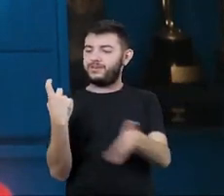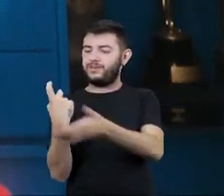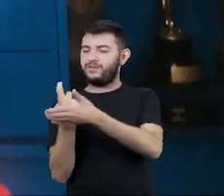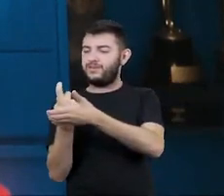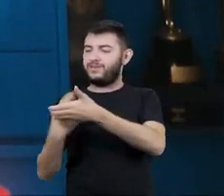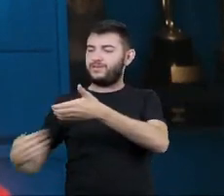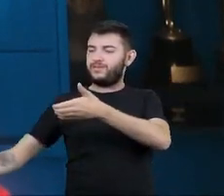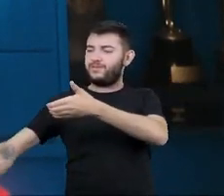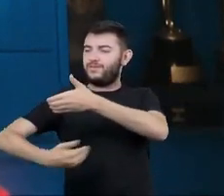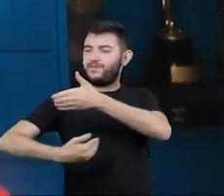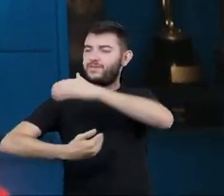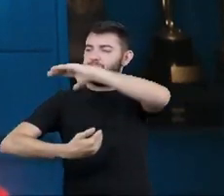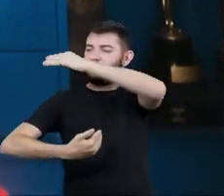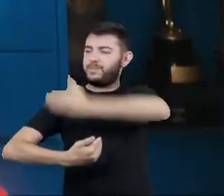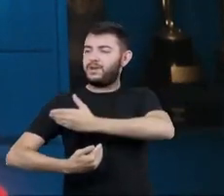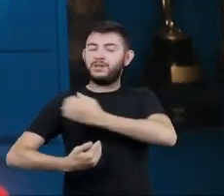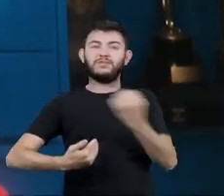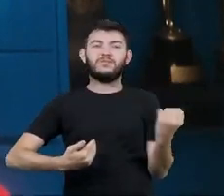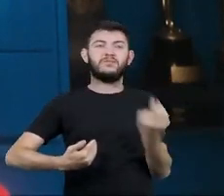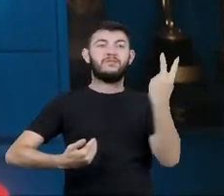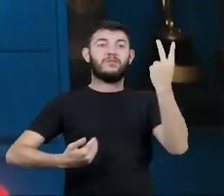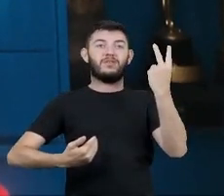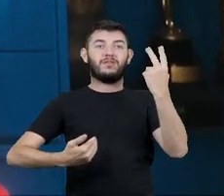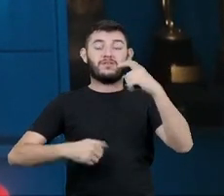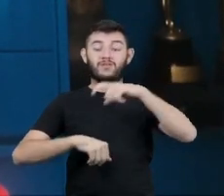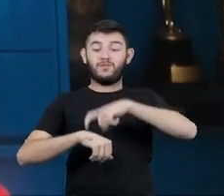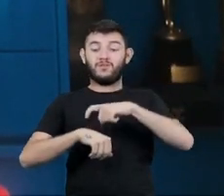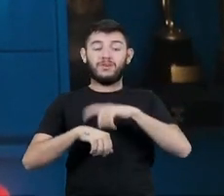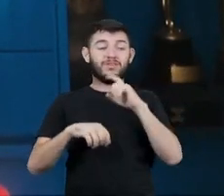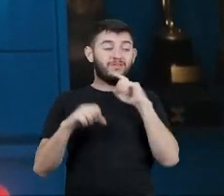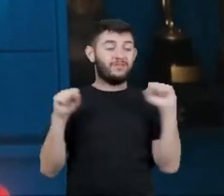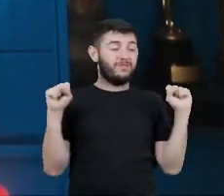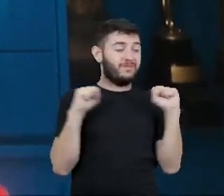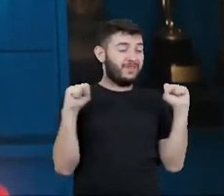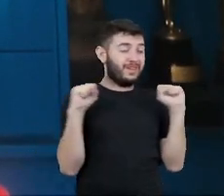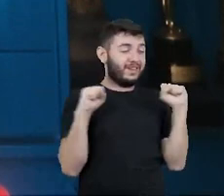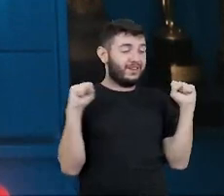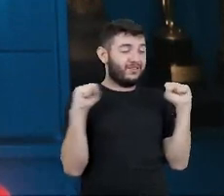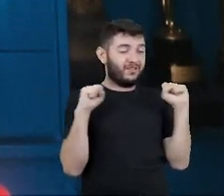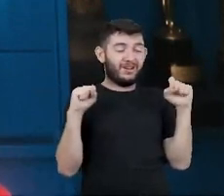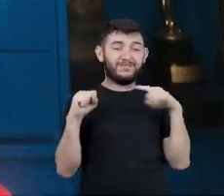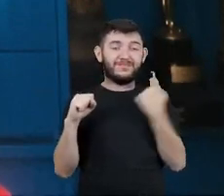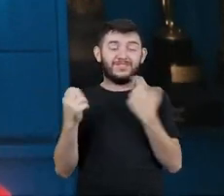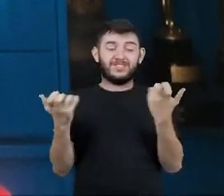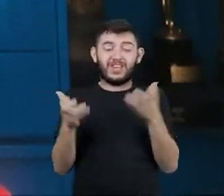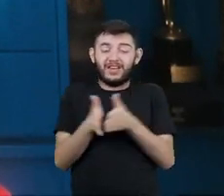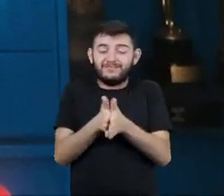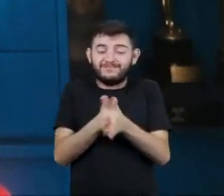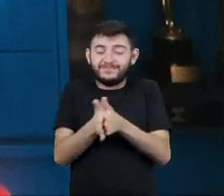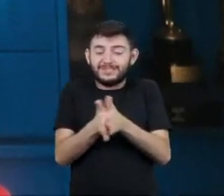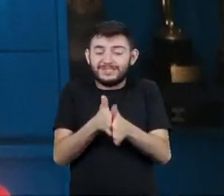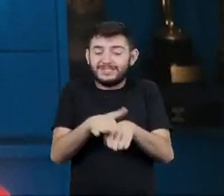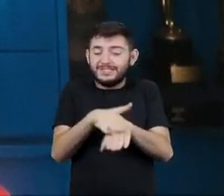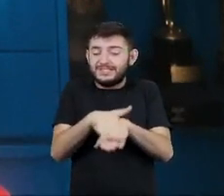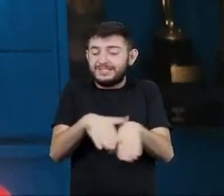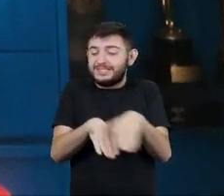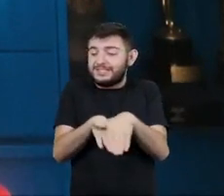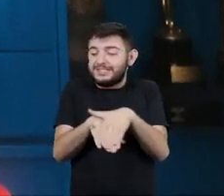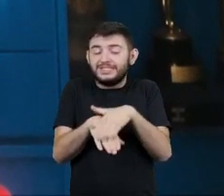que a gente busca o calor. E é justo onde existe o ódio que tem que espalhar